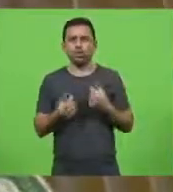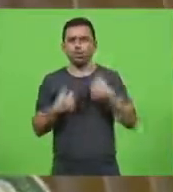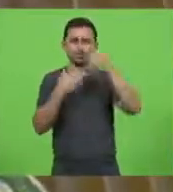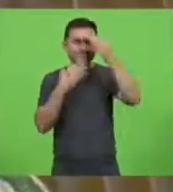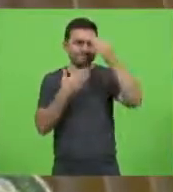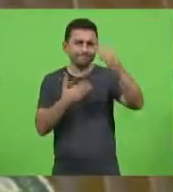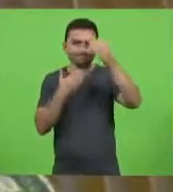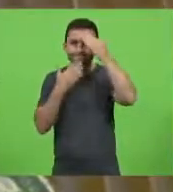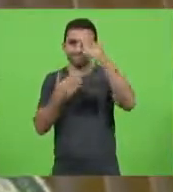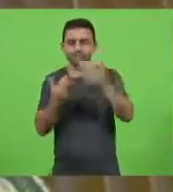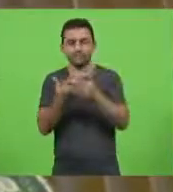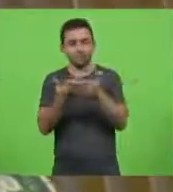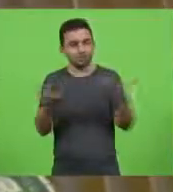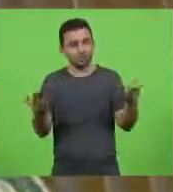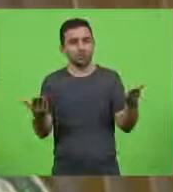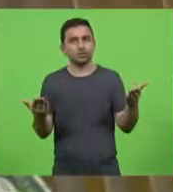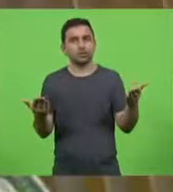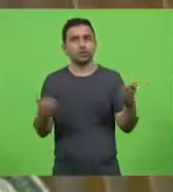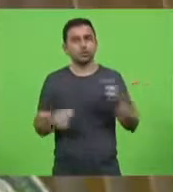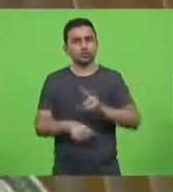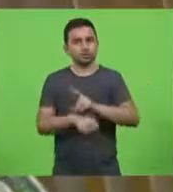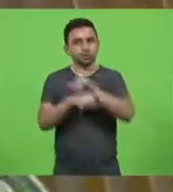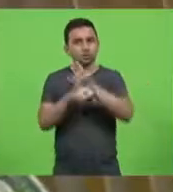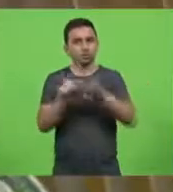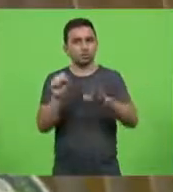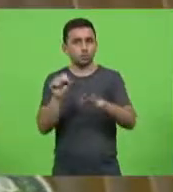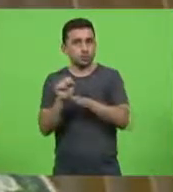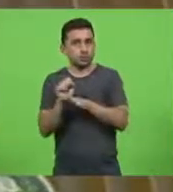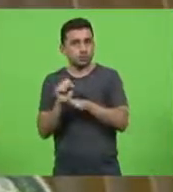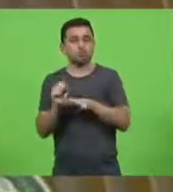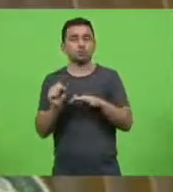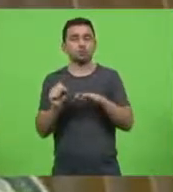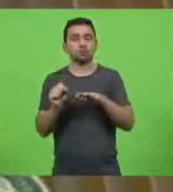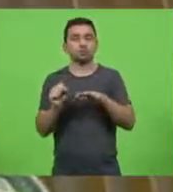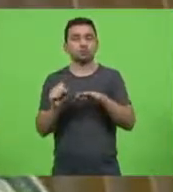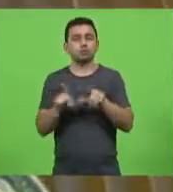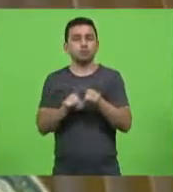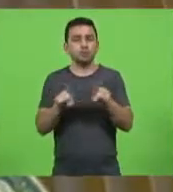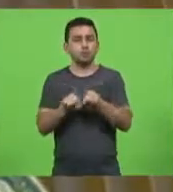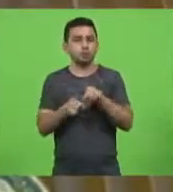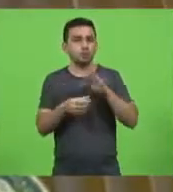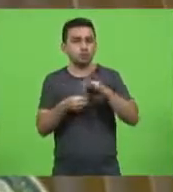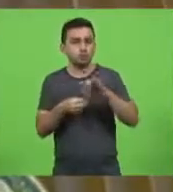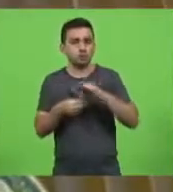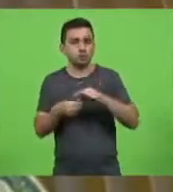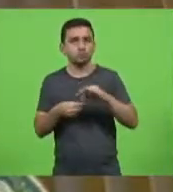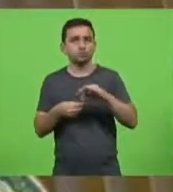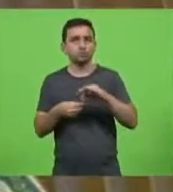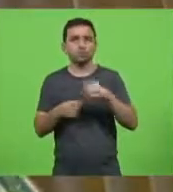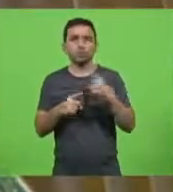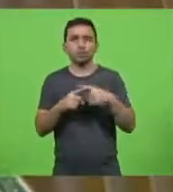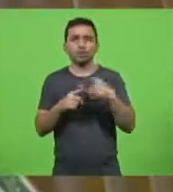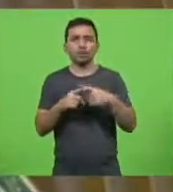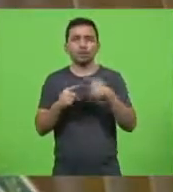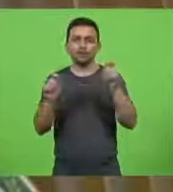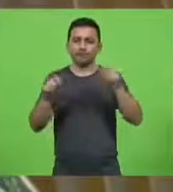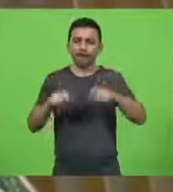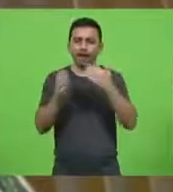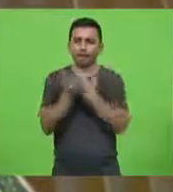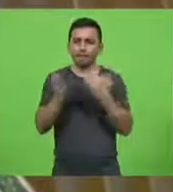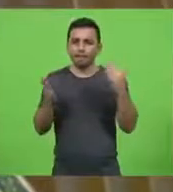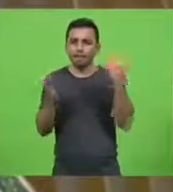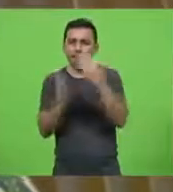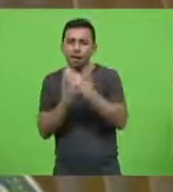de todos os representantes da segurança pública, de todas as instituições, porque isso aumenta lá a quantidade de viaturas, melhora a